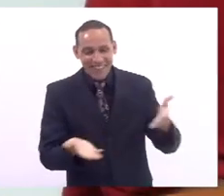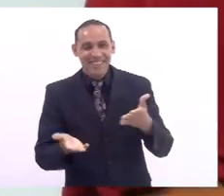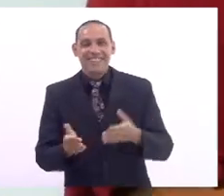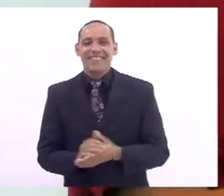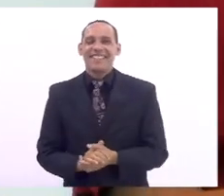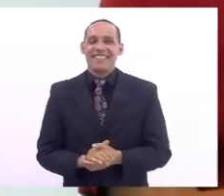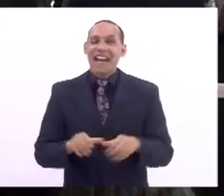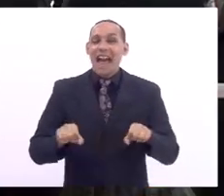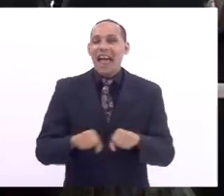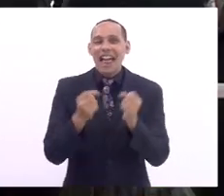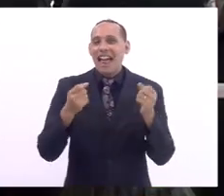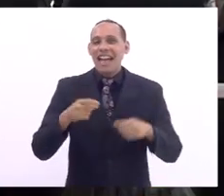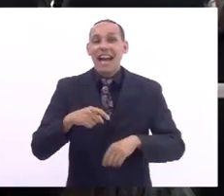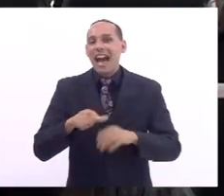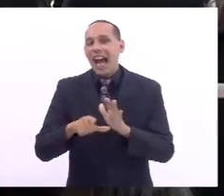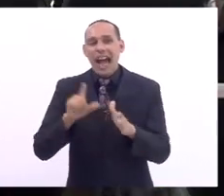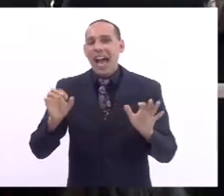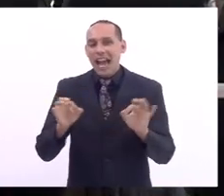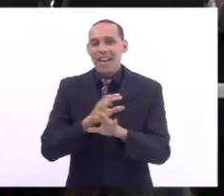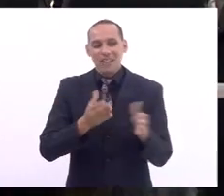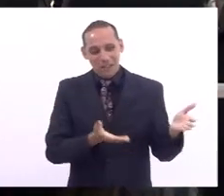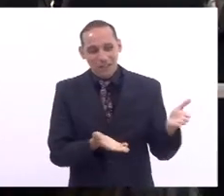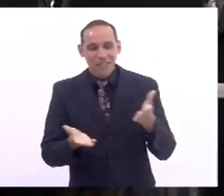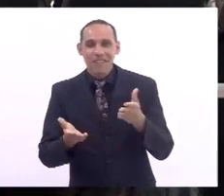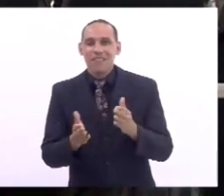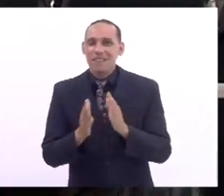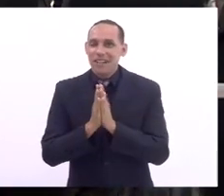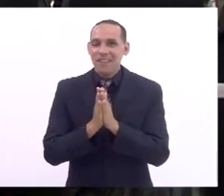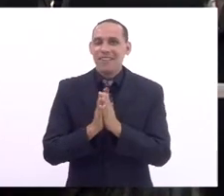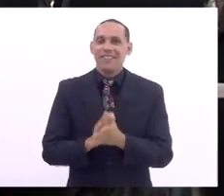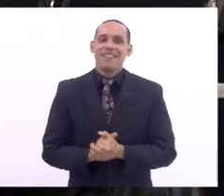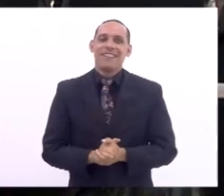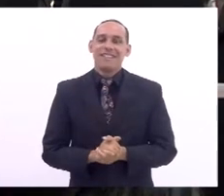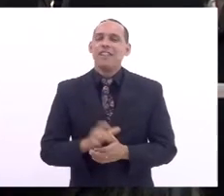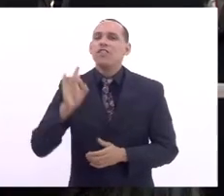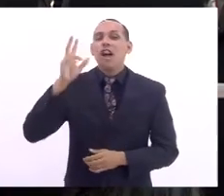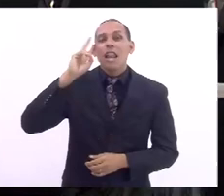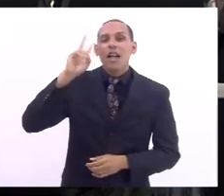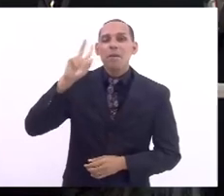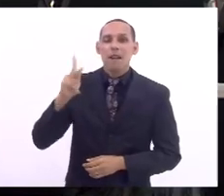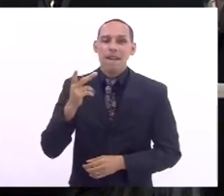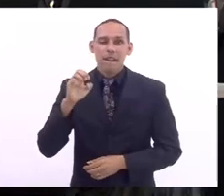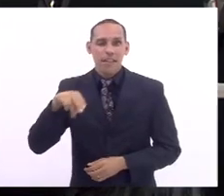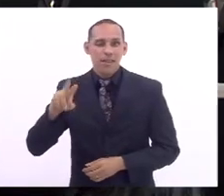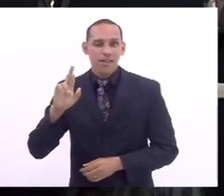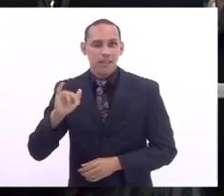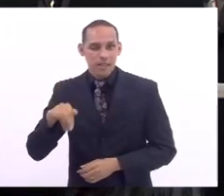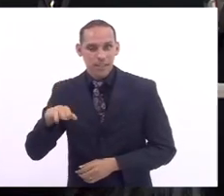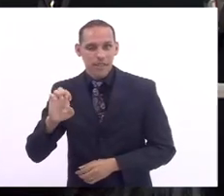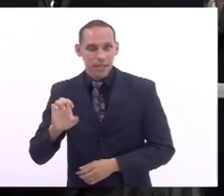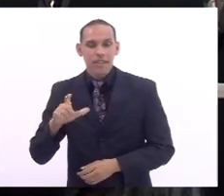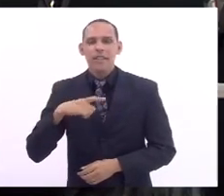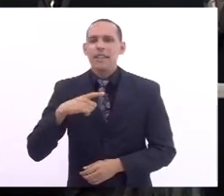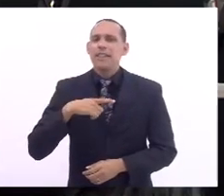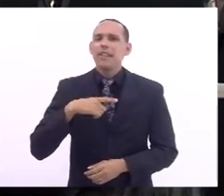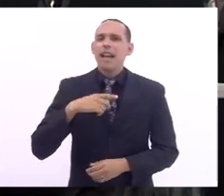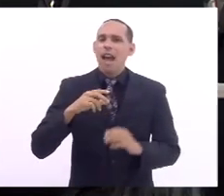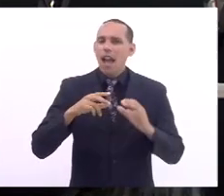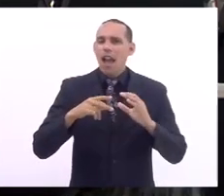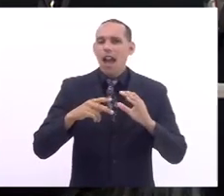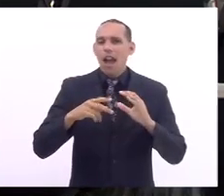quebrando o protocolo estou encerrar o São João lá por favor lembrar o Henrique que tinha achamos aqui a cama da